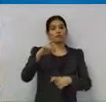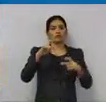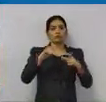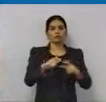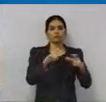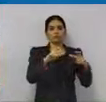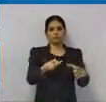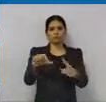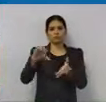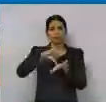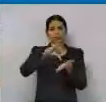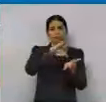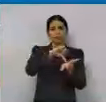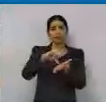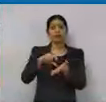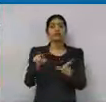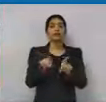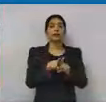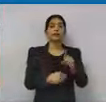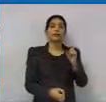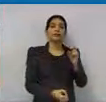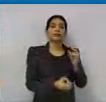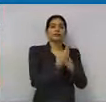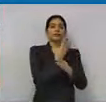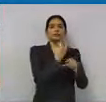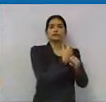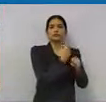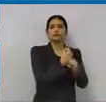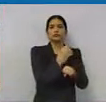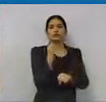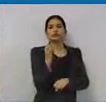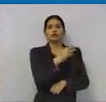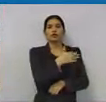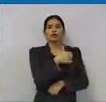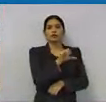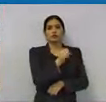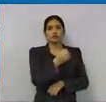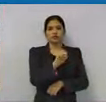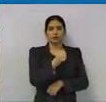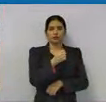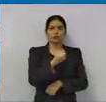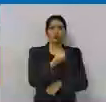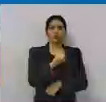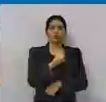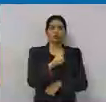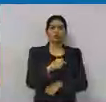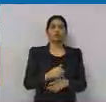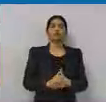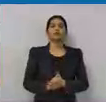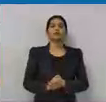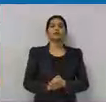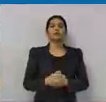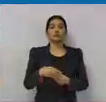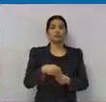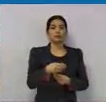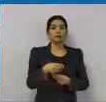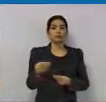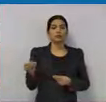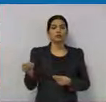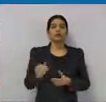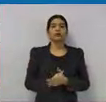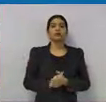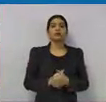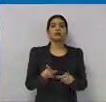18 novos poços profundos e mais as respectivas adutoras de distribuição, a colocação